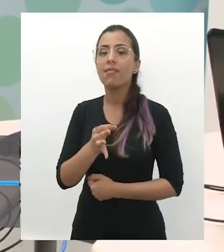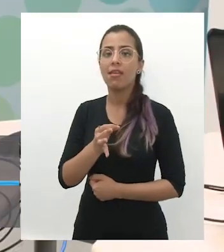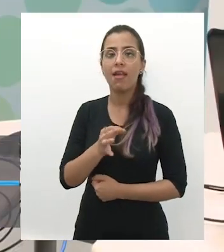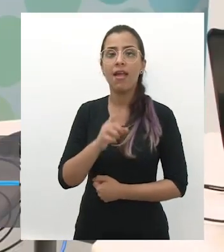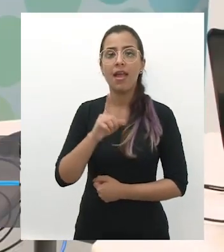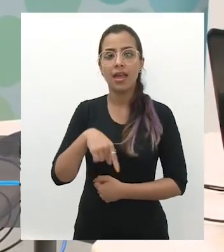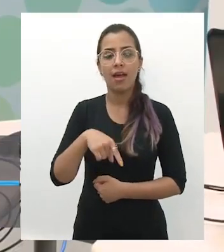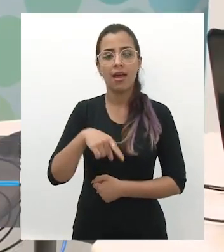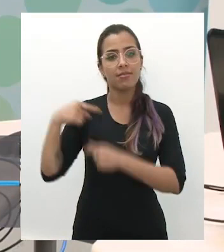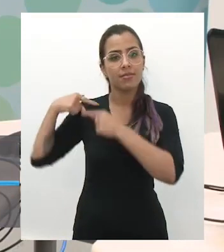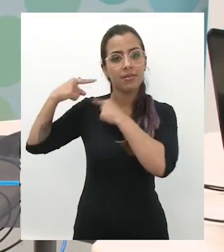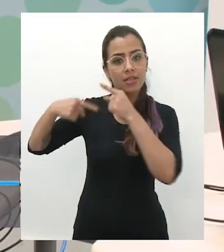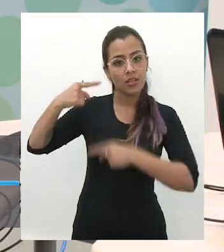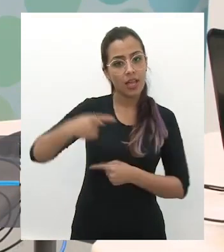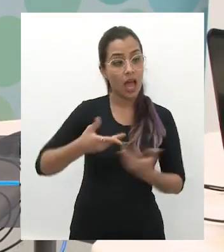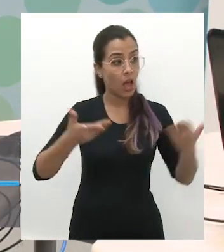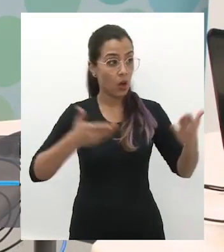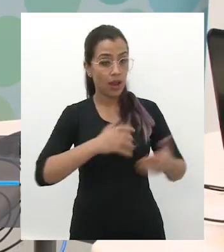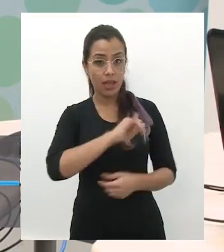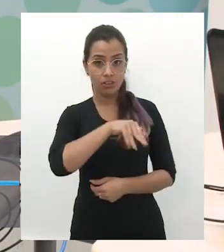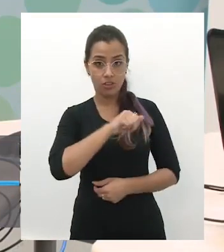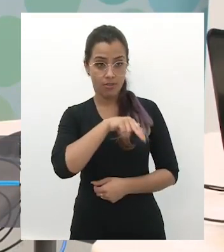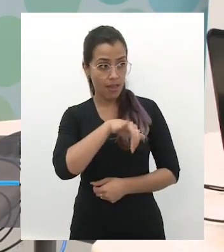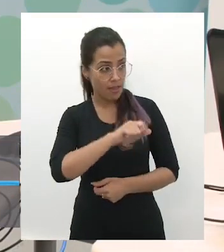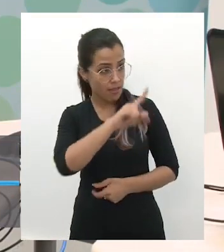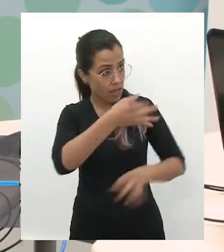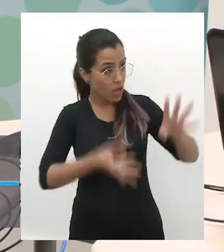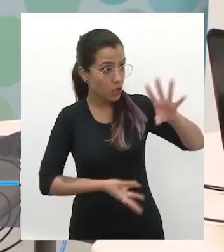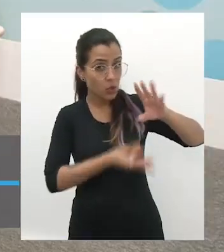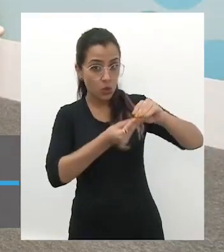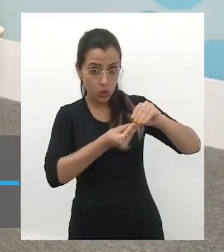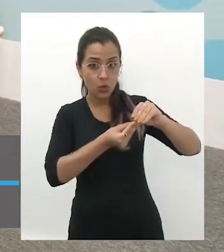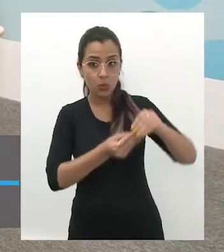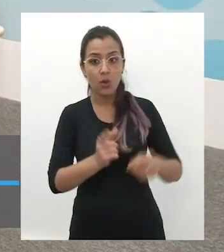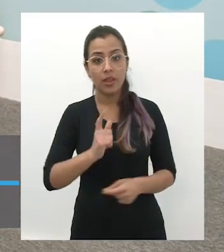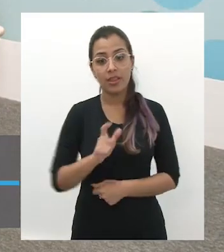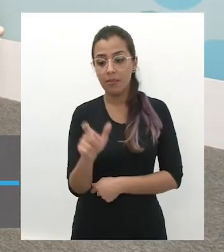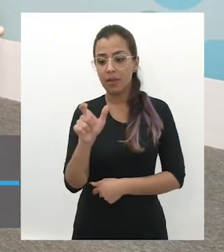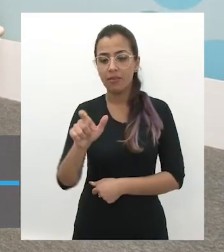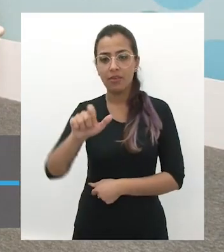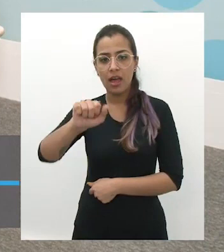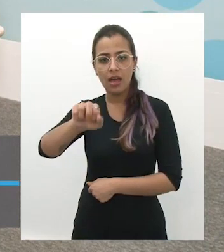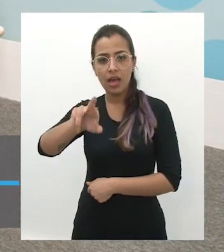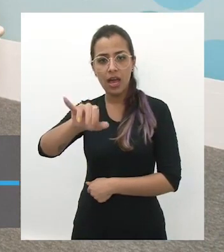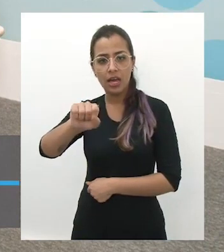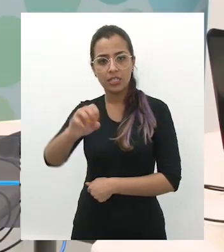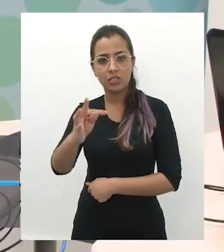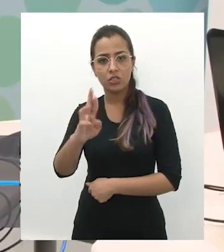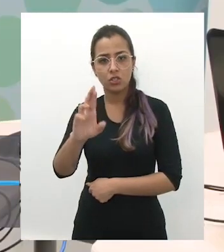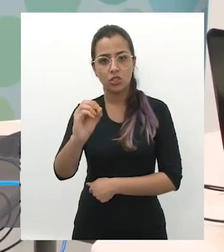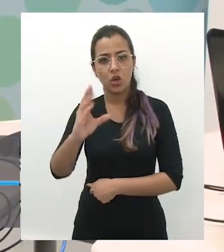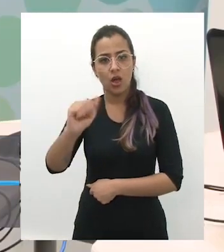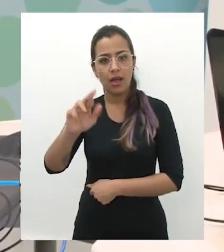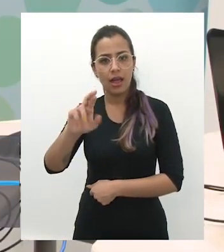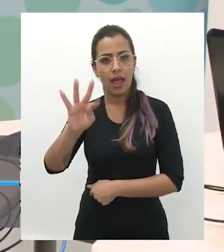neste resuminho que a professora Janaína acabou apresentando para nós, apareceu a palavra aristocratas, toda essa relação que